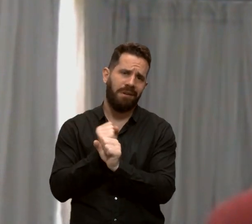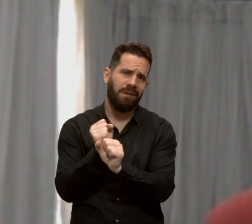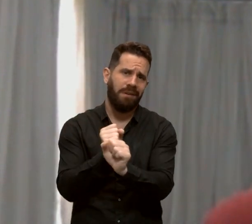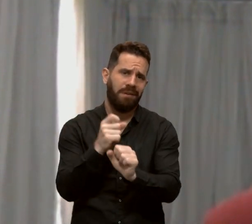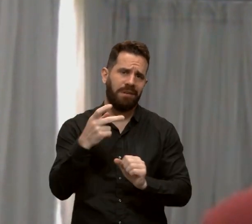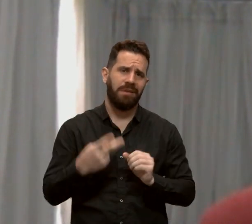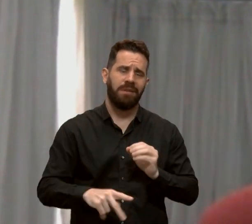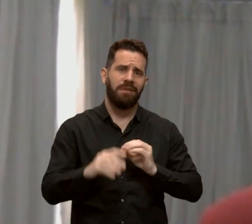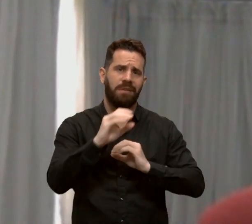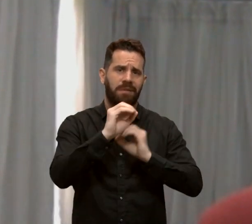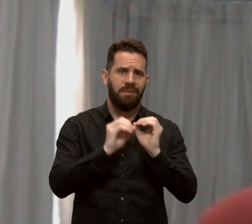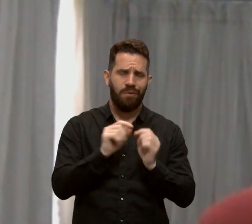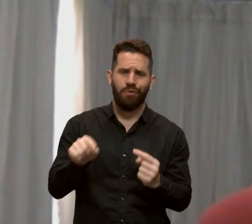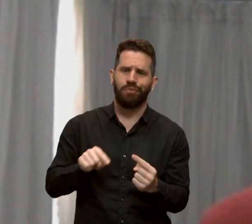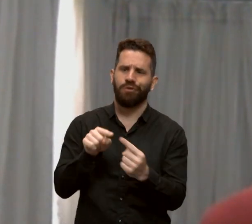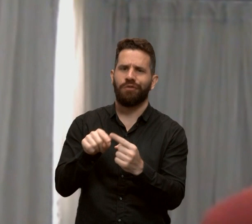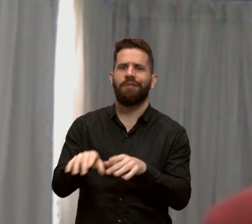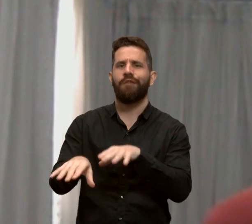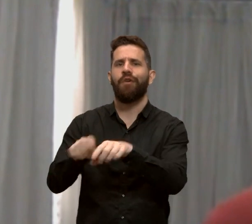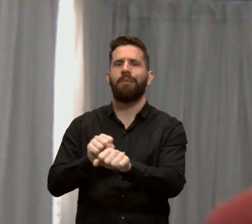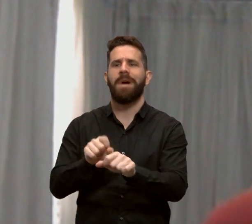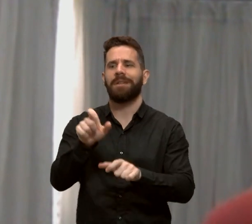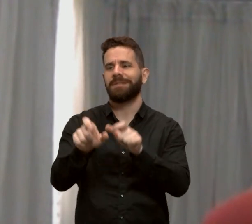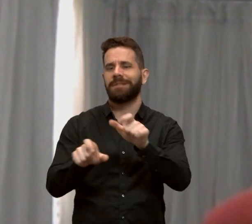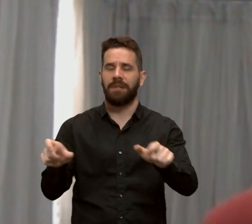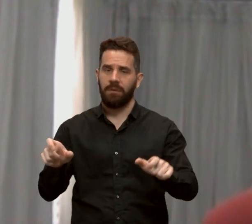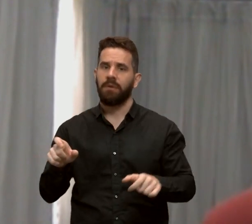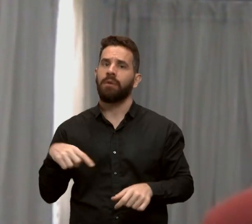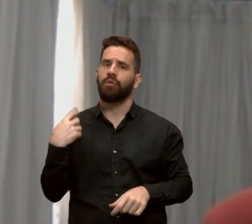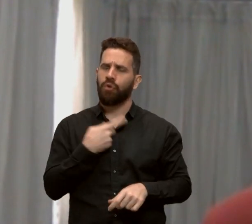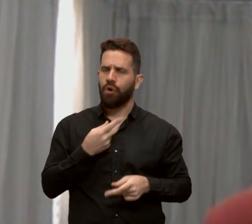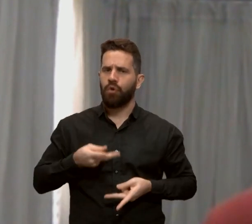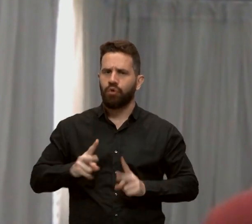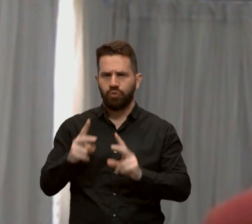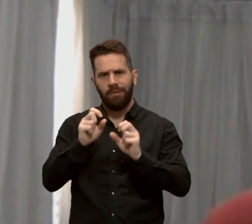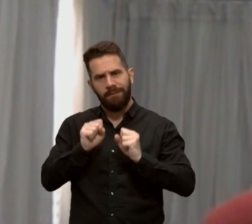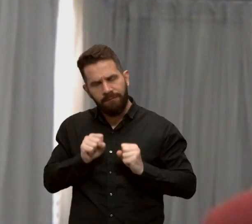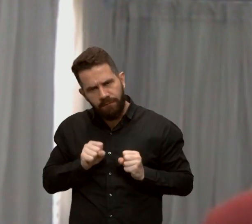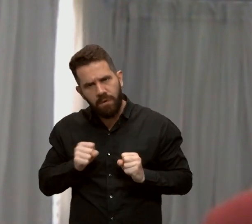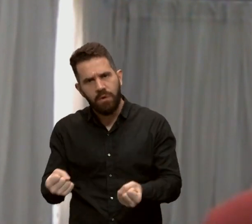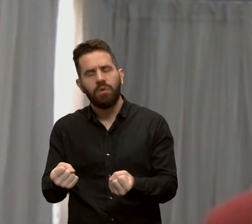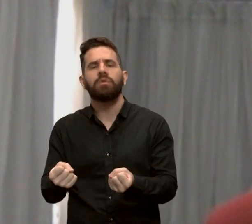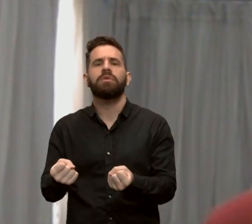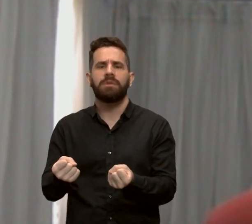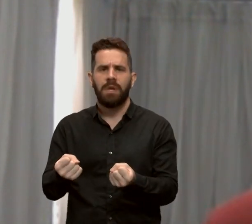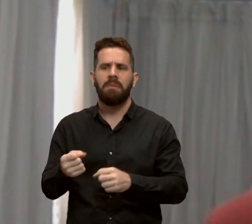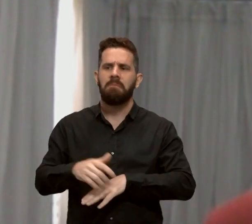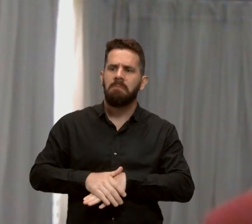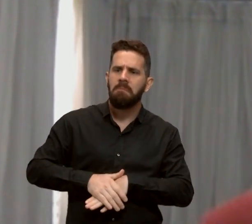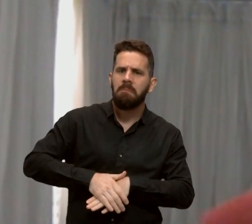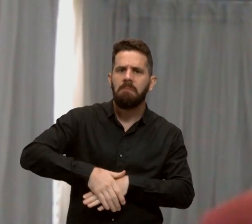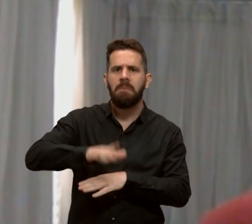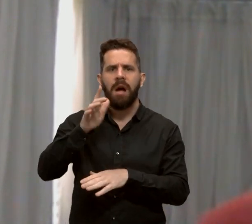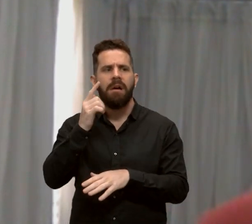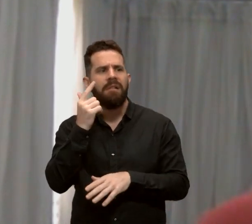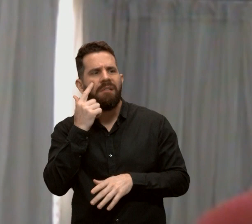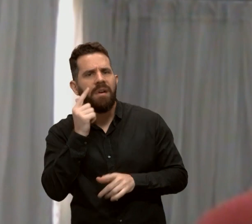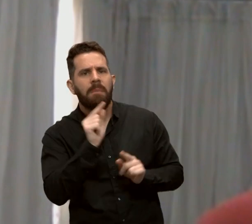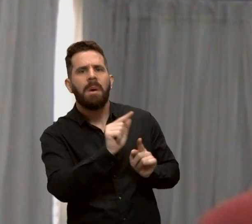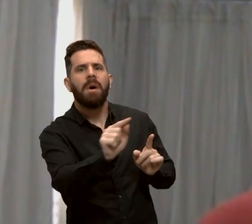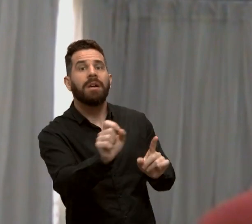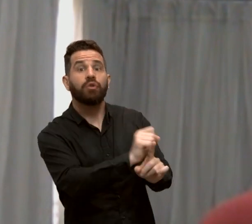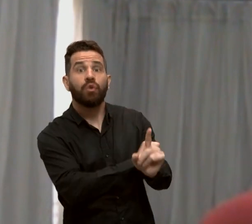nessa formação. E a gente tem se esforçado muito para estar mais próximo das demandas da